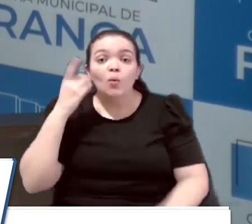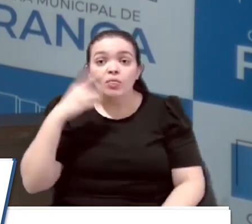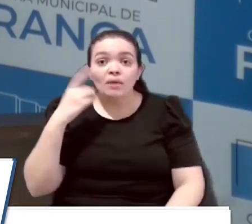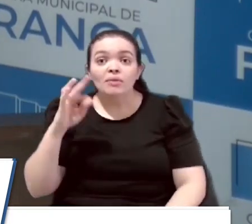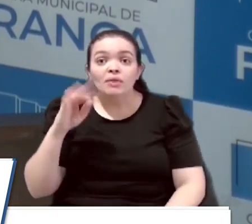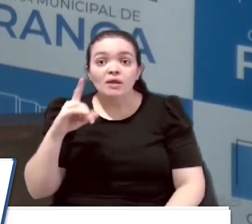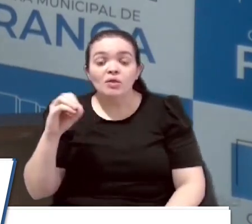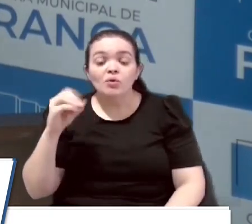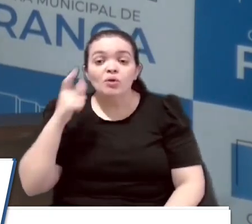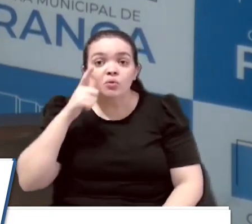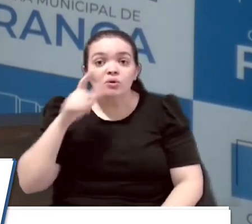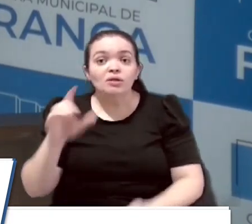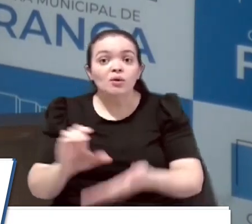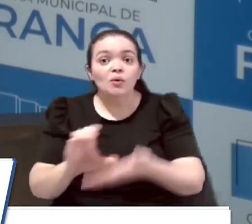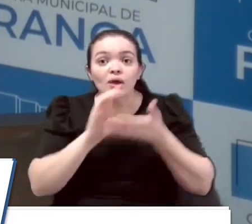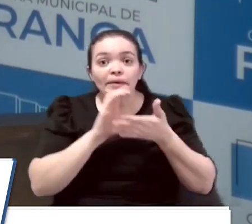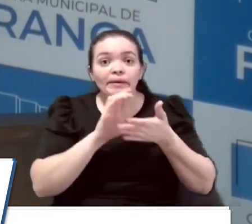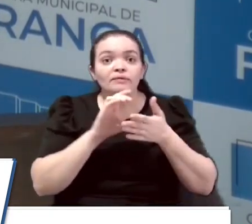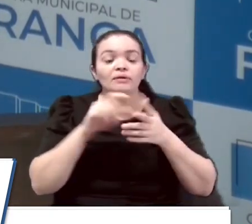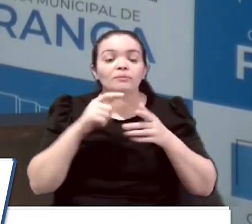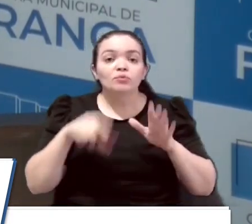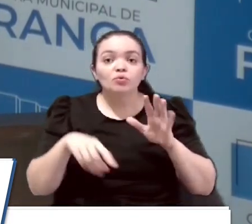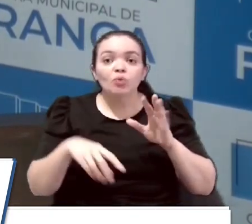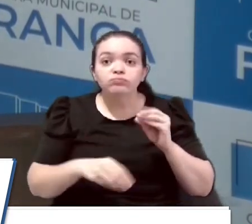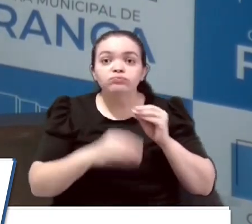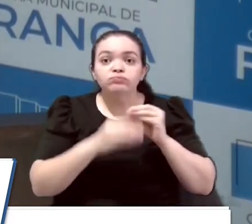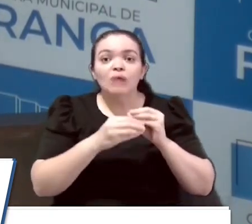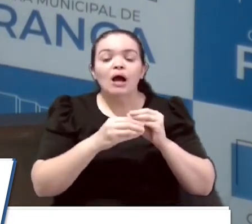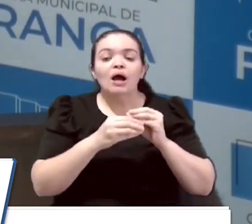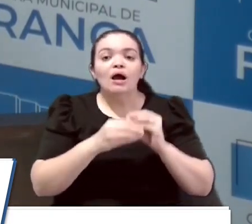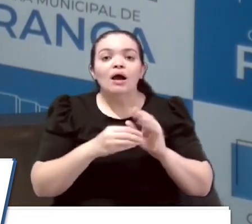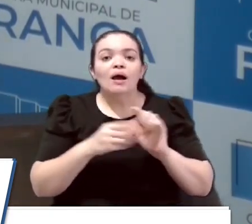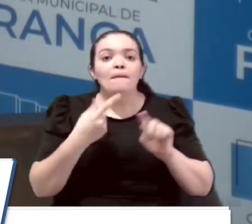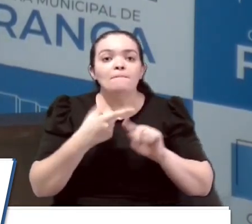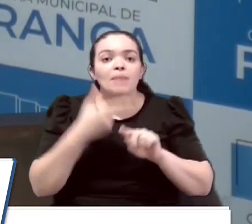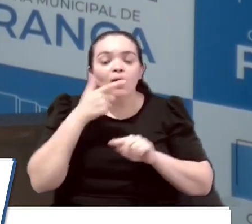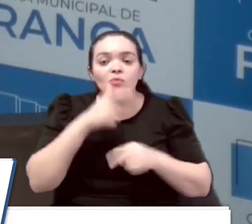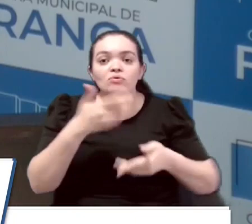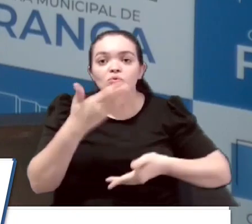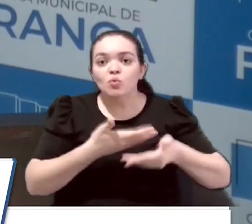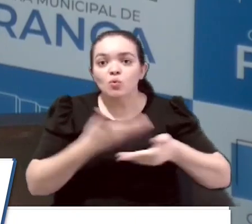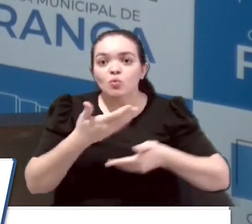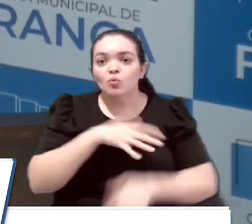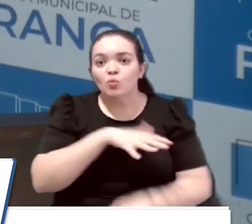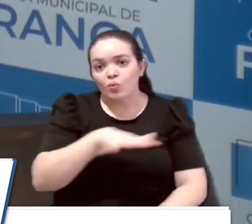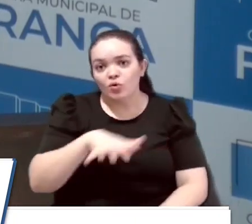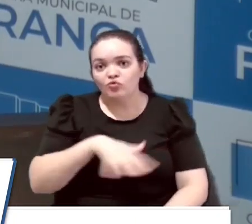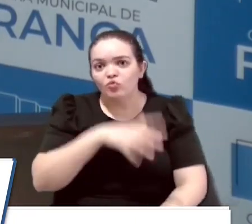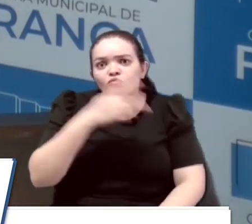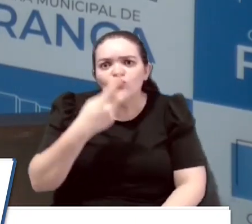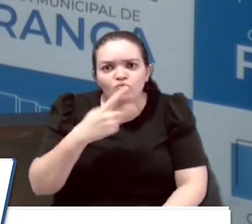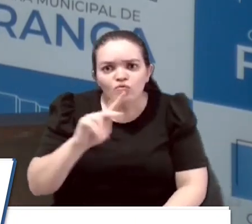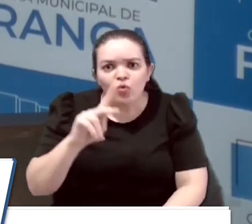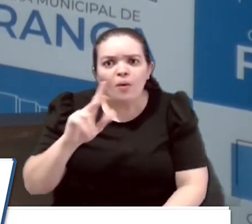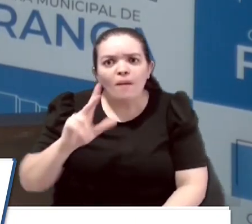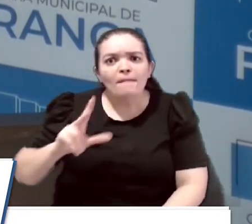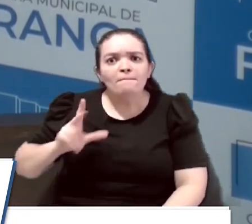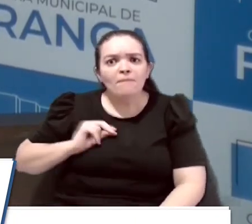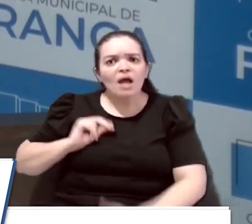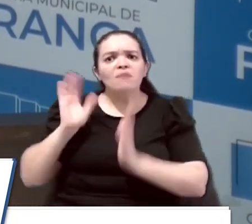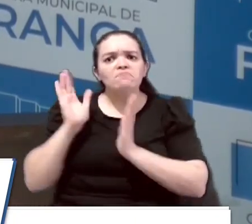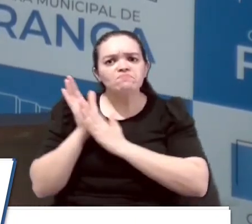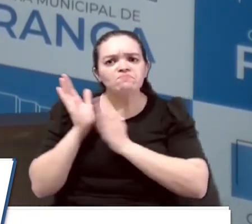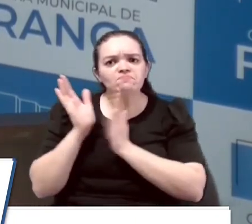o recurso, e ele pôs a emenda dele para atender a sua região, e isso ele merece os parabéns. Por